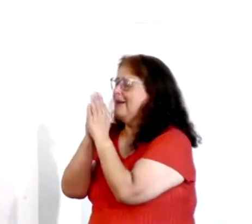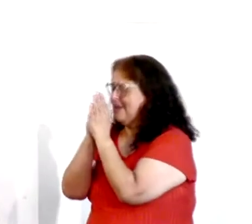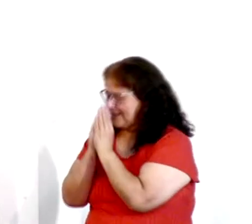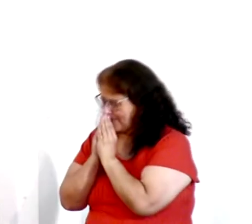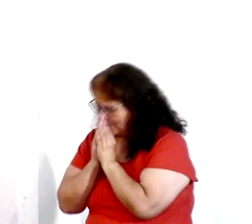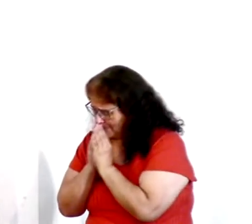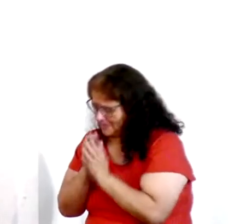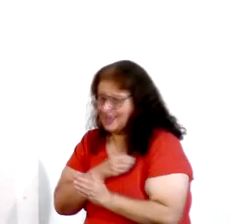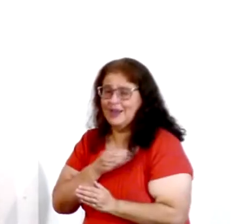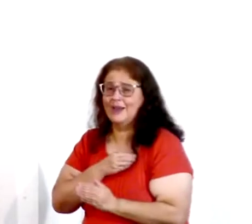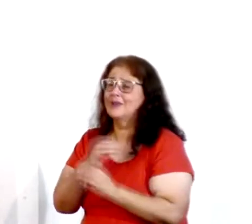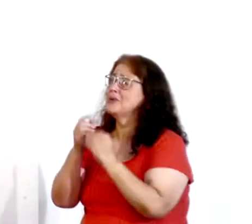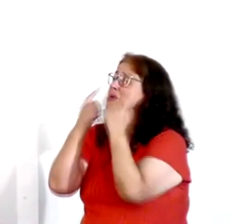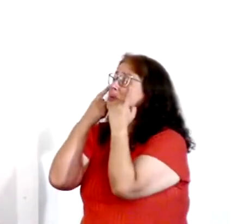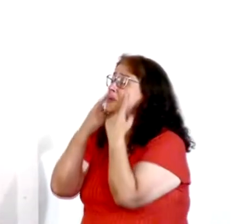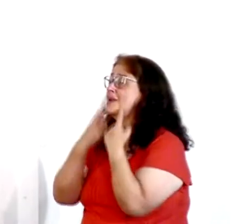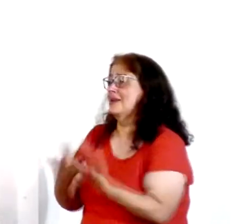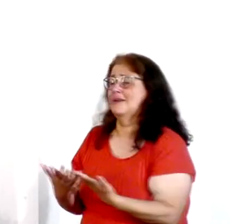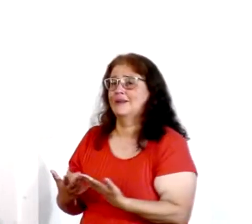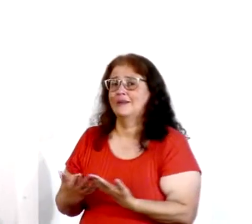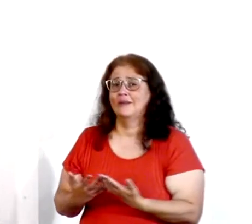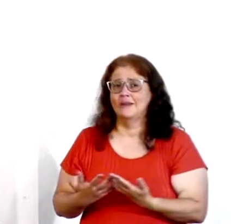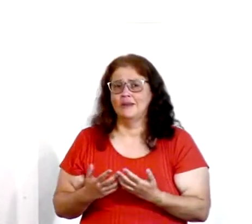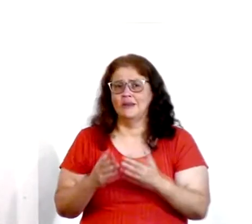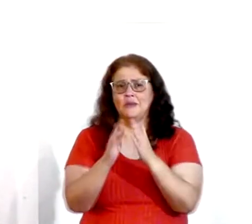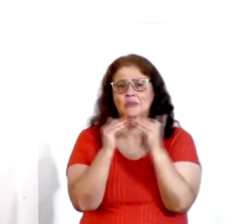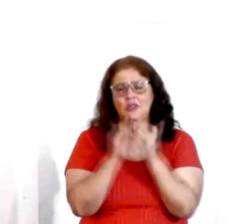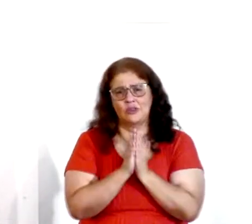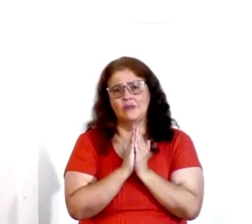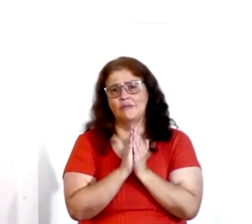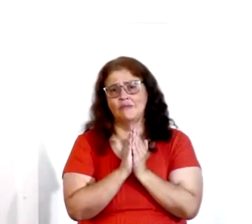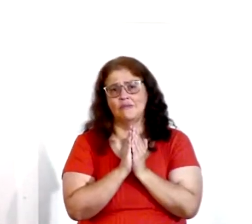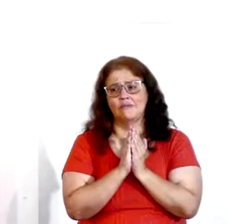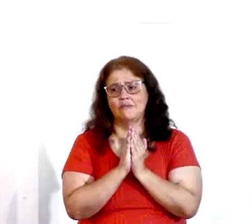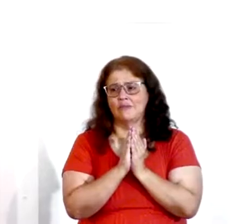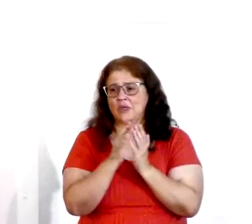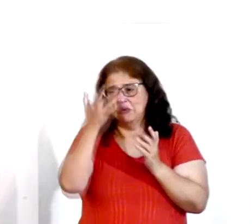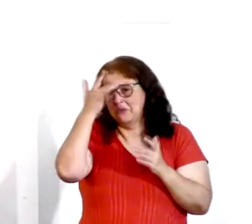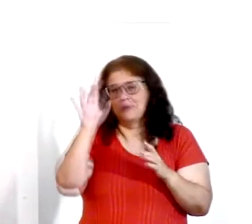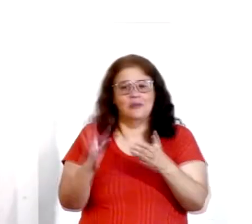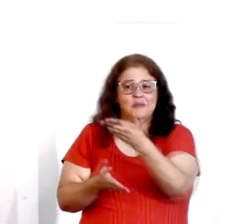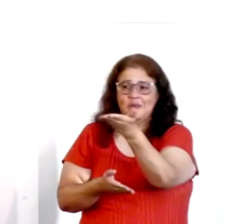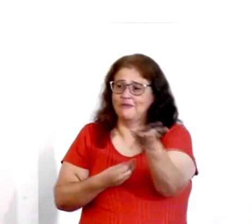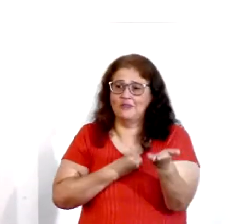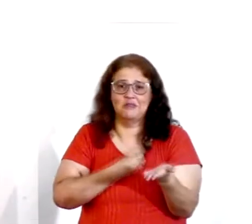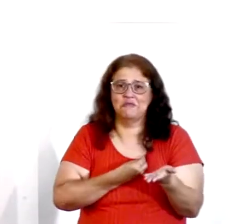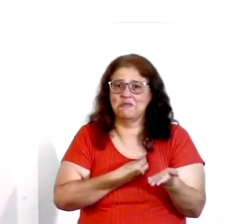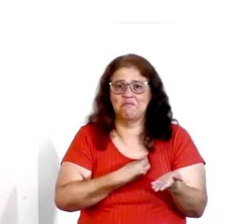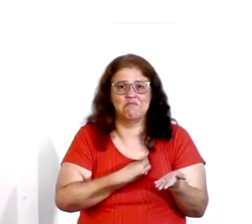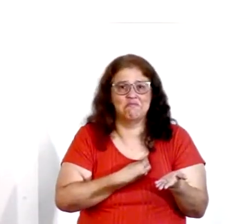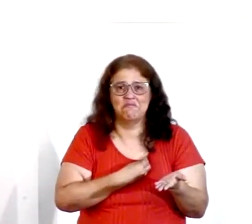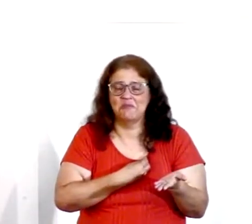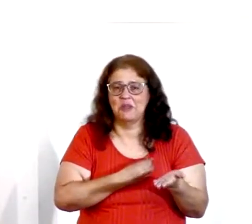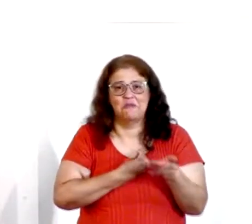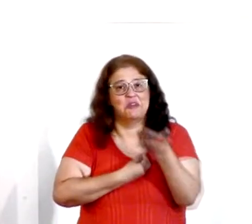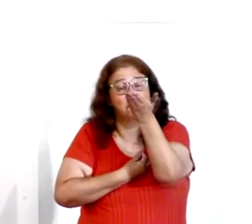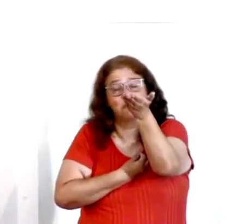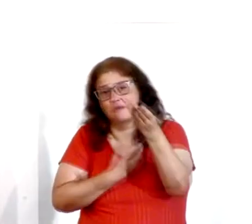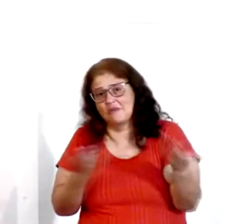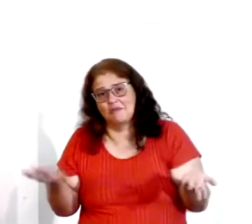nossos pecados. Eu não sei como está a sua vida nessa noite. Você que nos acompanha pelas redes